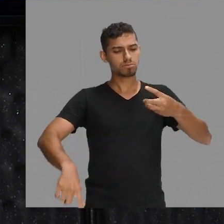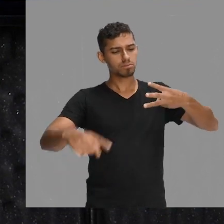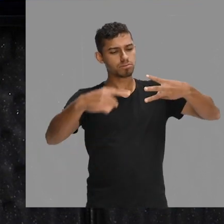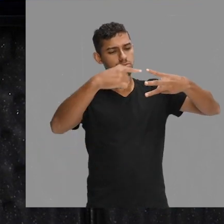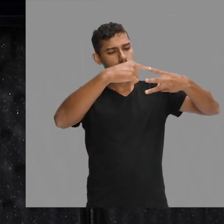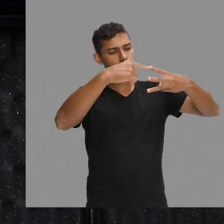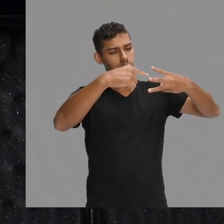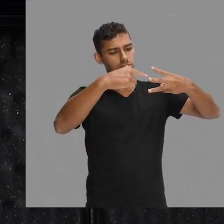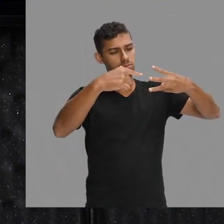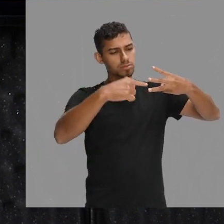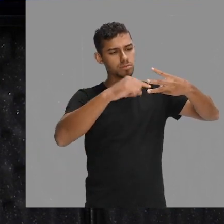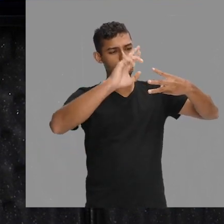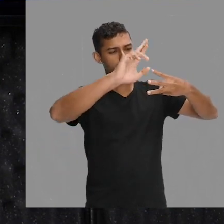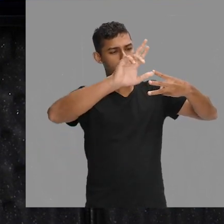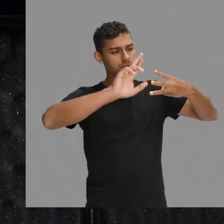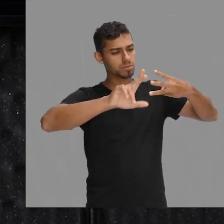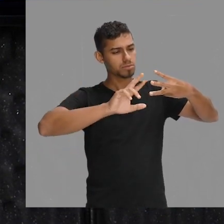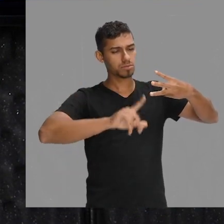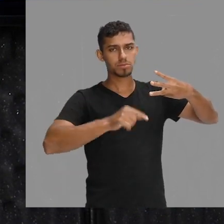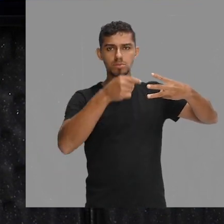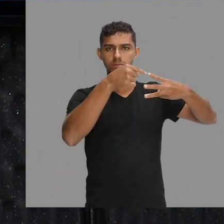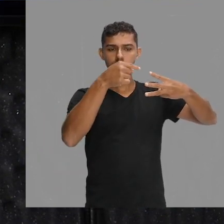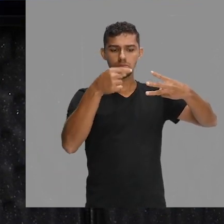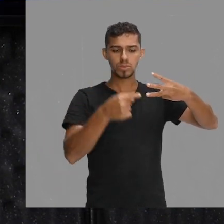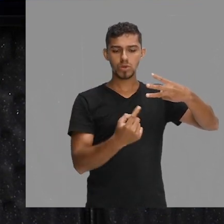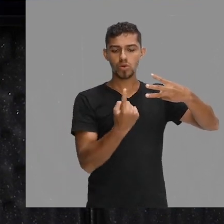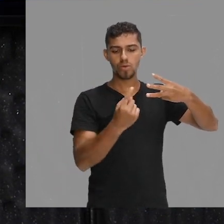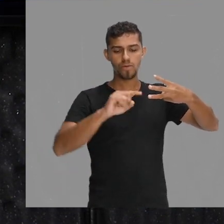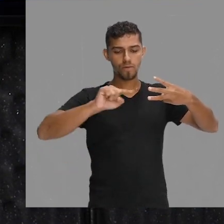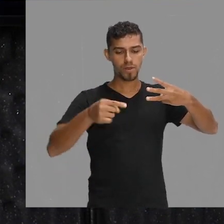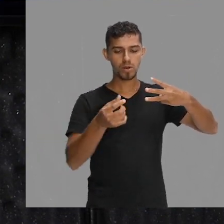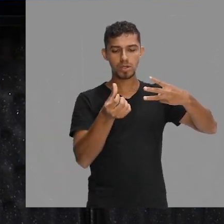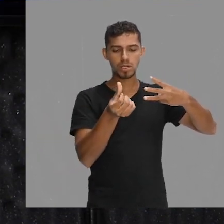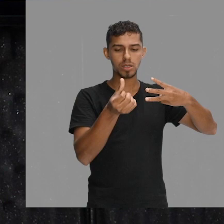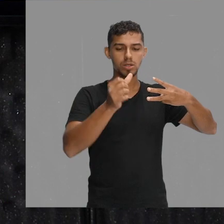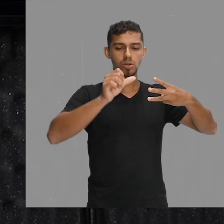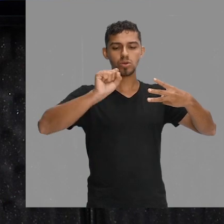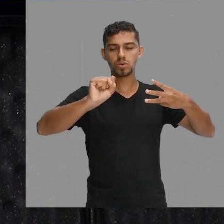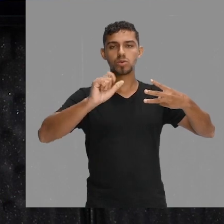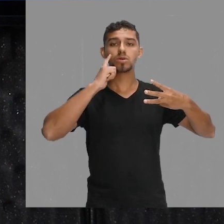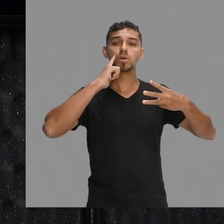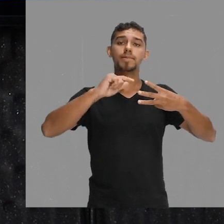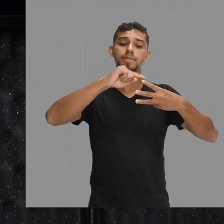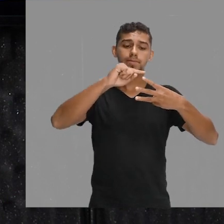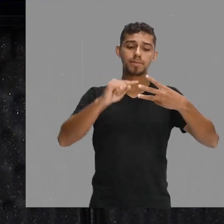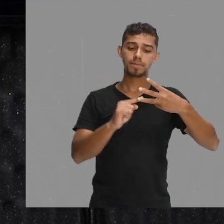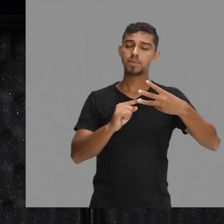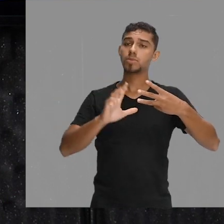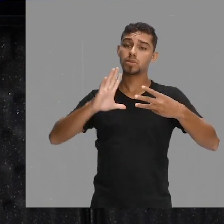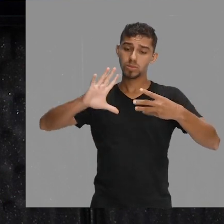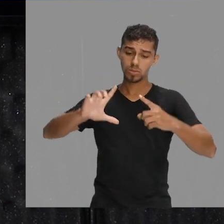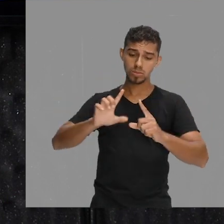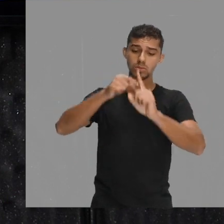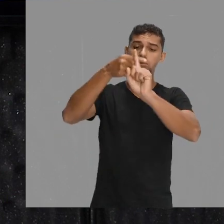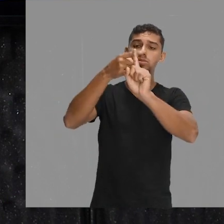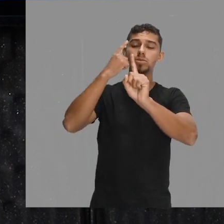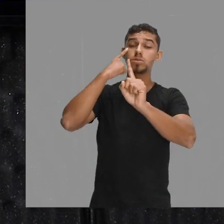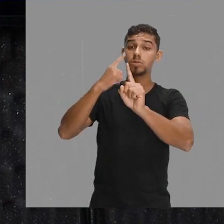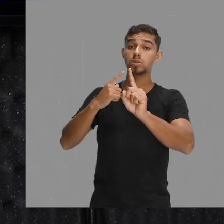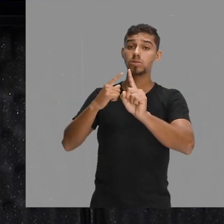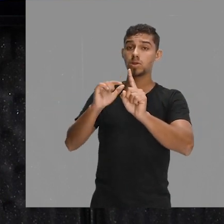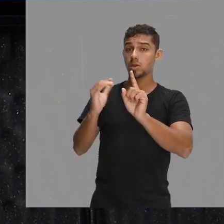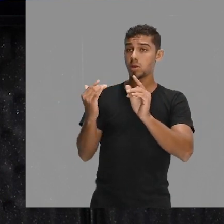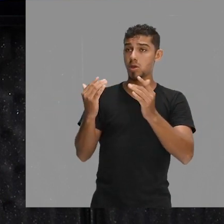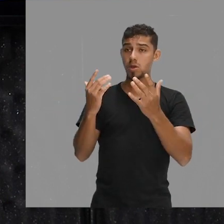a pressão da solução será de 1,68. Olha aqui na tabela. quando nós adicionamos 1 mol de cloreto